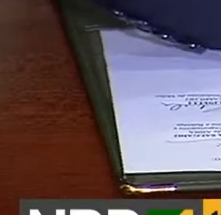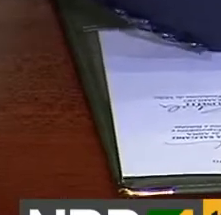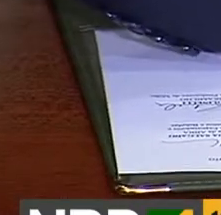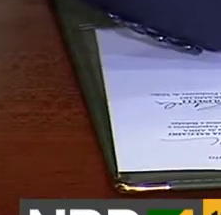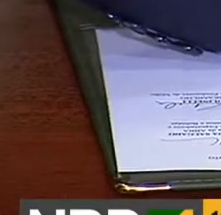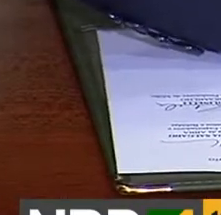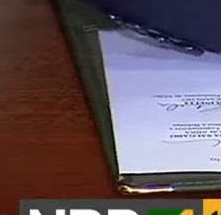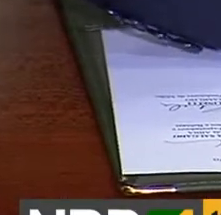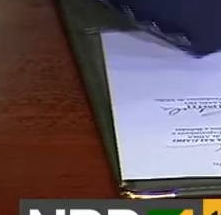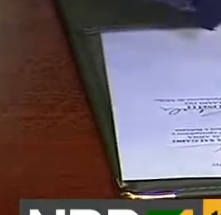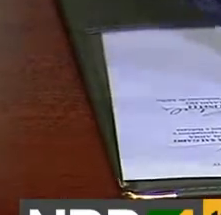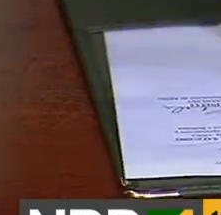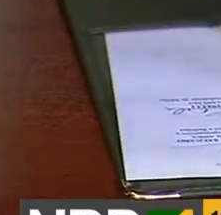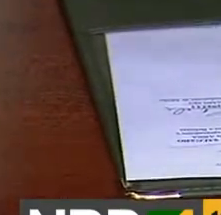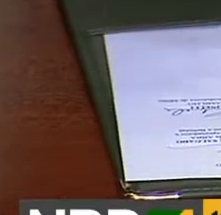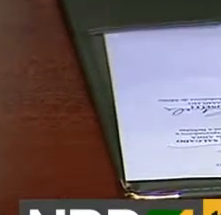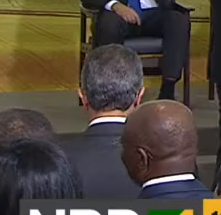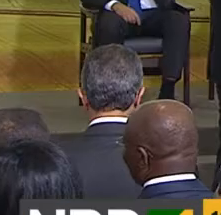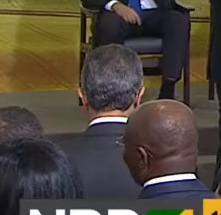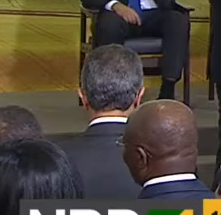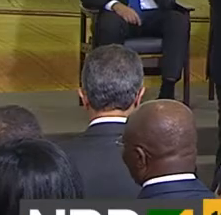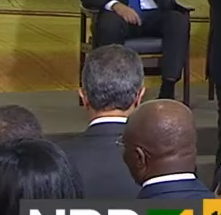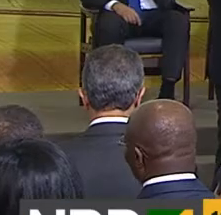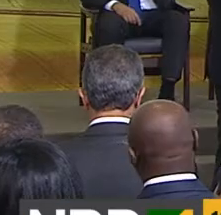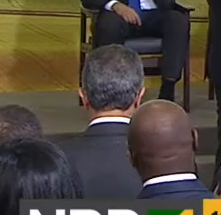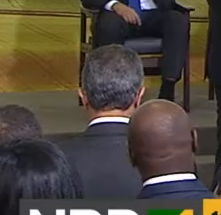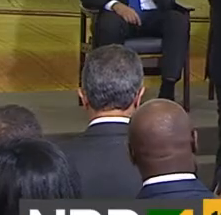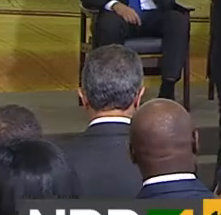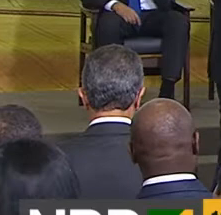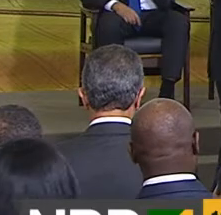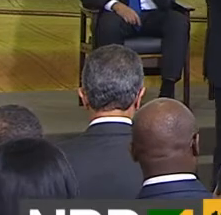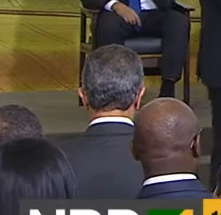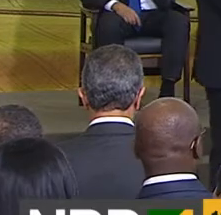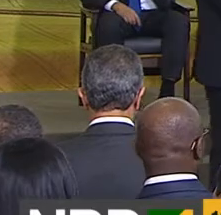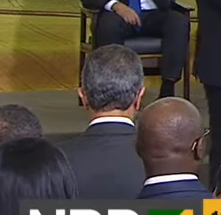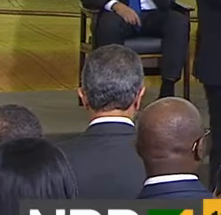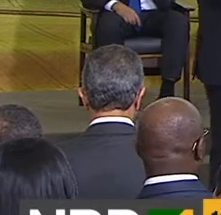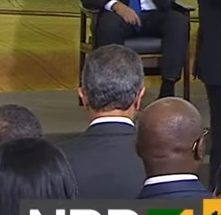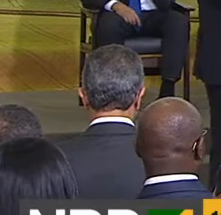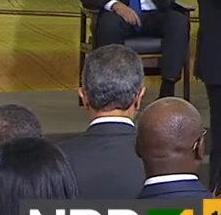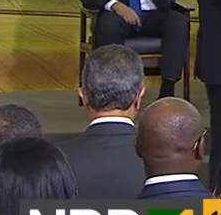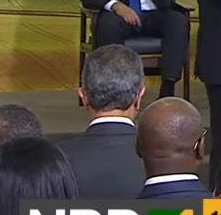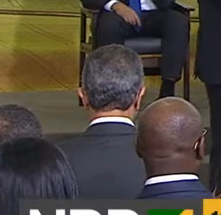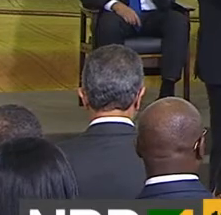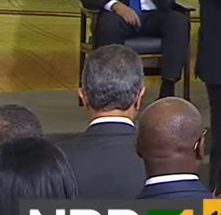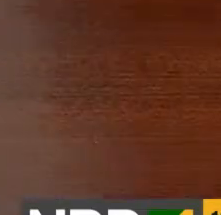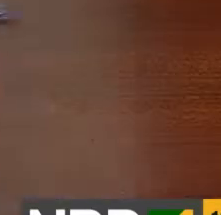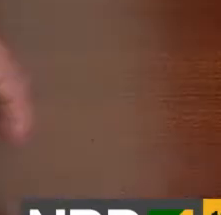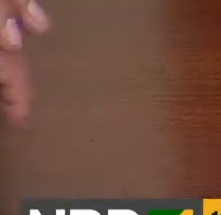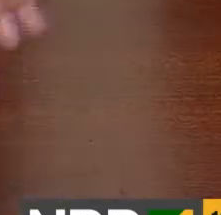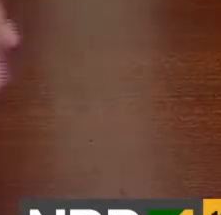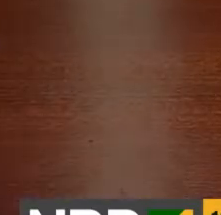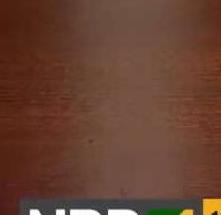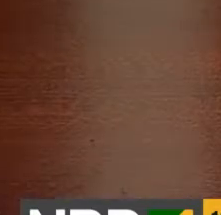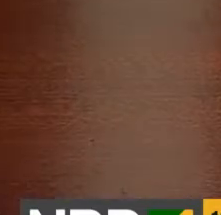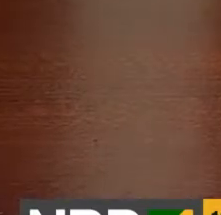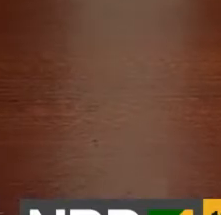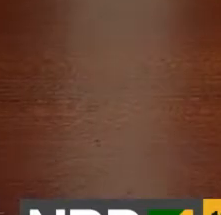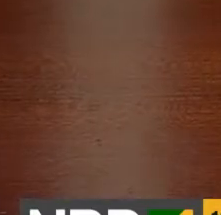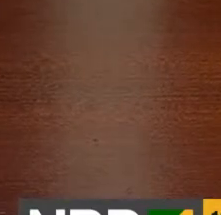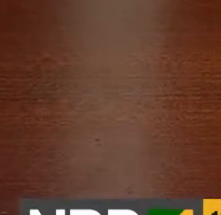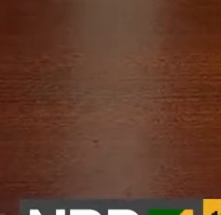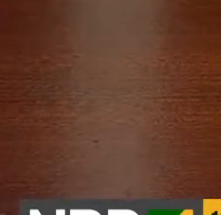Esse pacto representa o compromisso do setor do agronegócio contra a corrupção e defende que